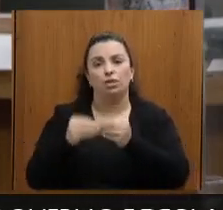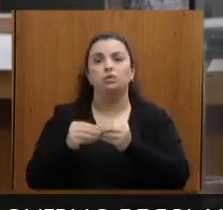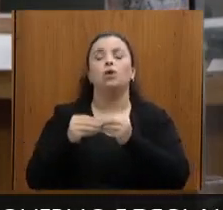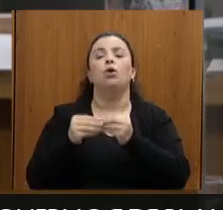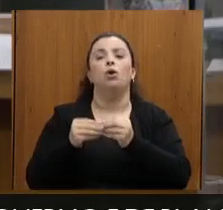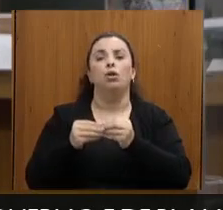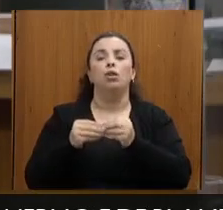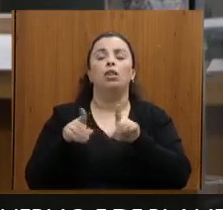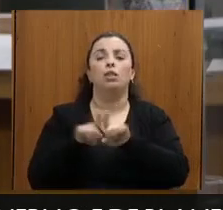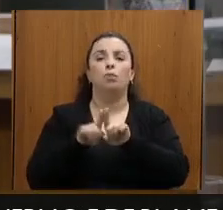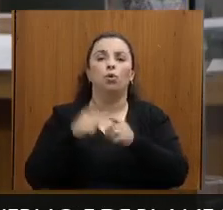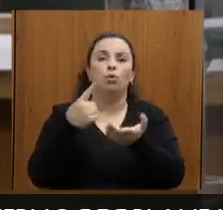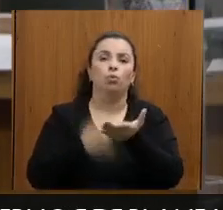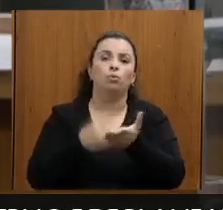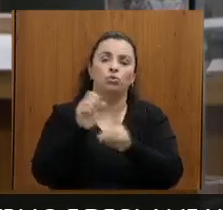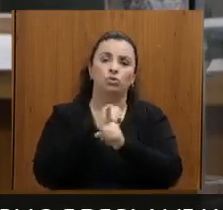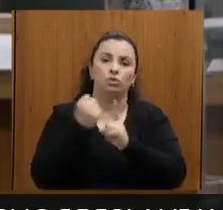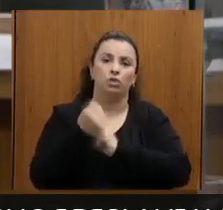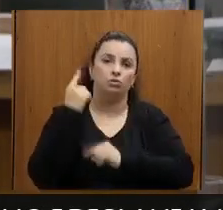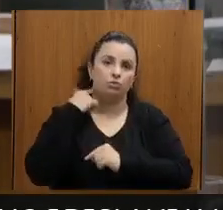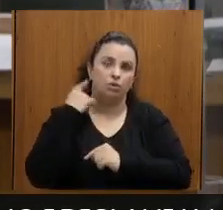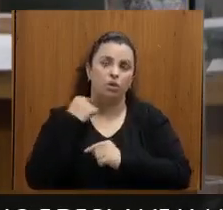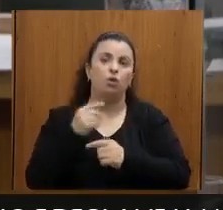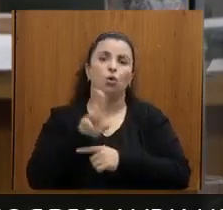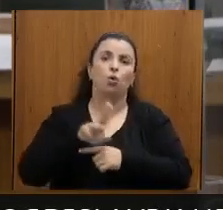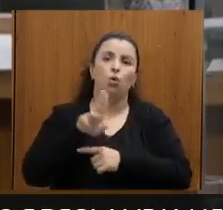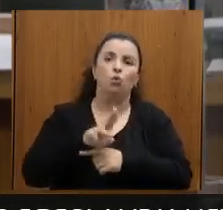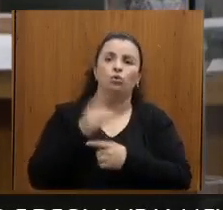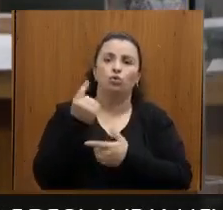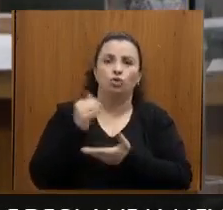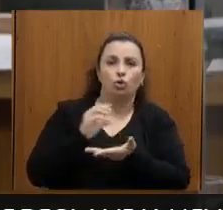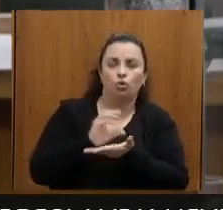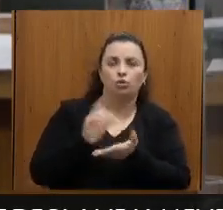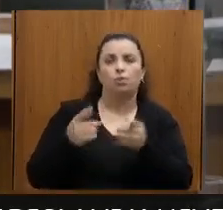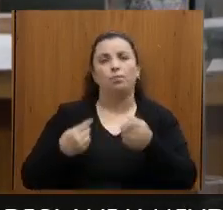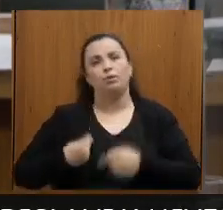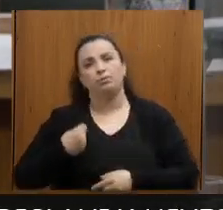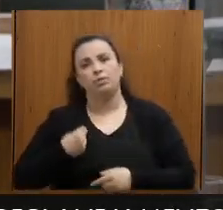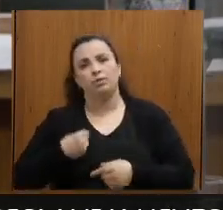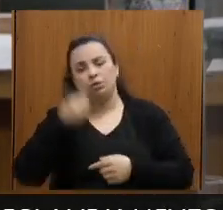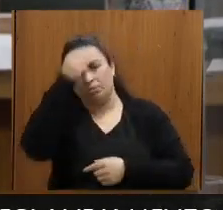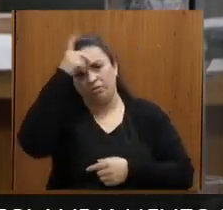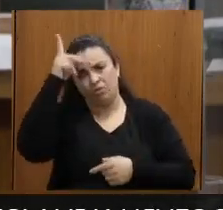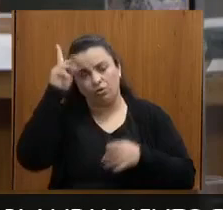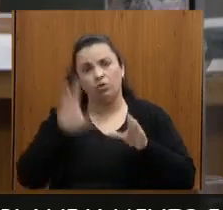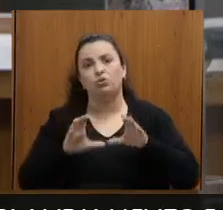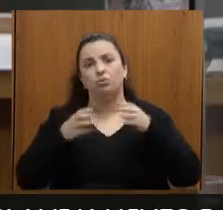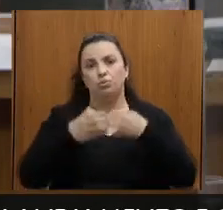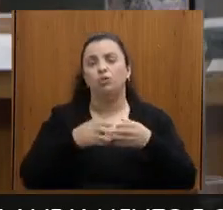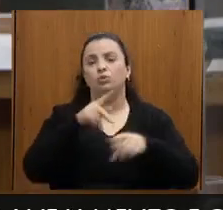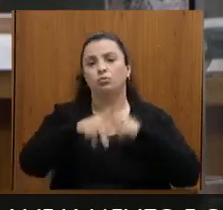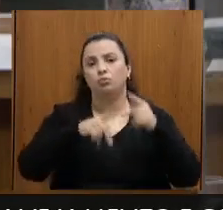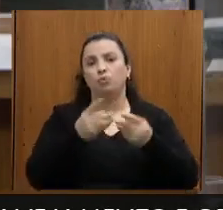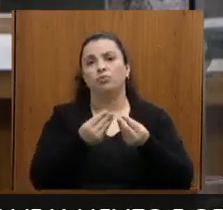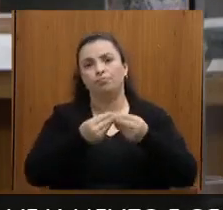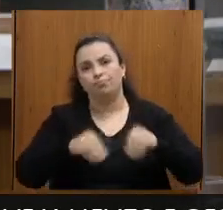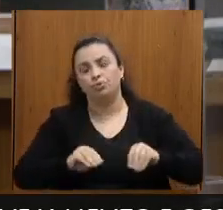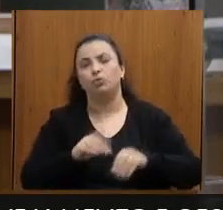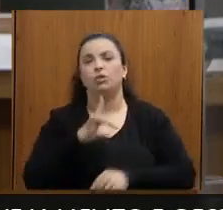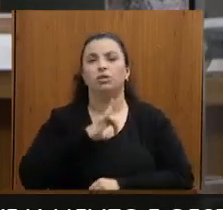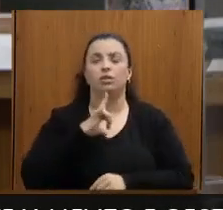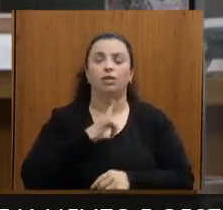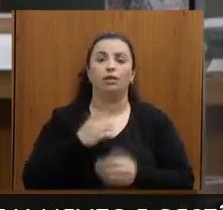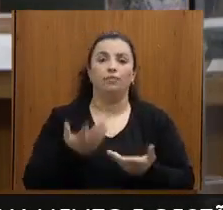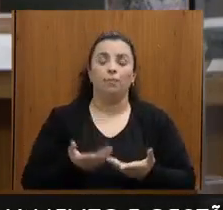da utilização dos recursos com participação das prefeituras, das comunidades, da população atingida. No que tange ao enfrentamento à